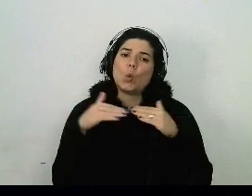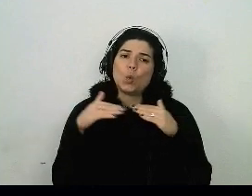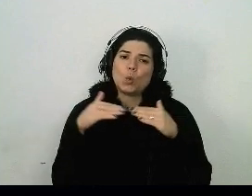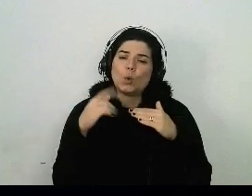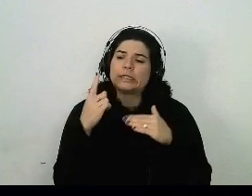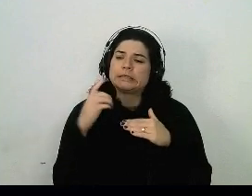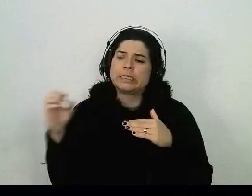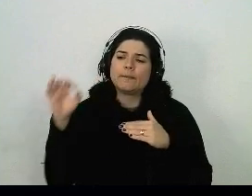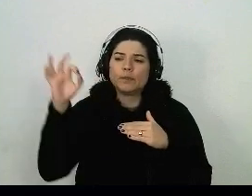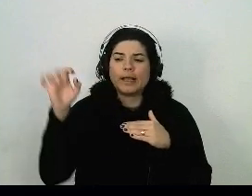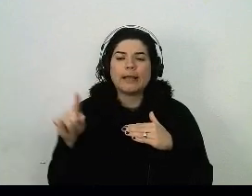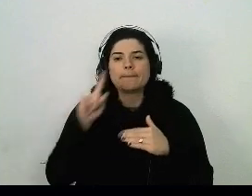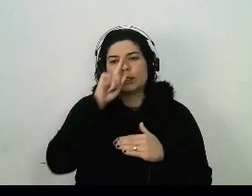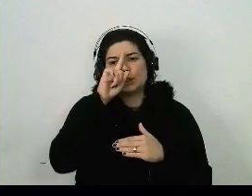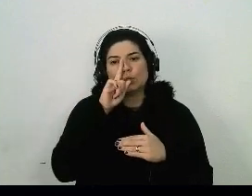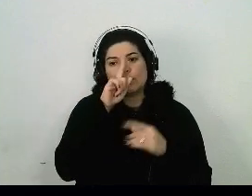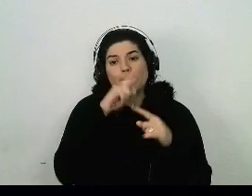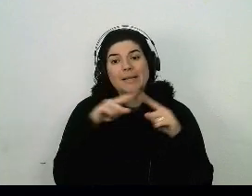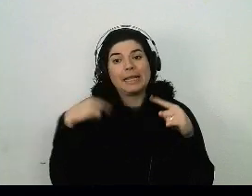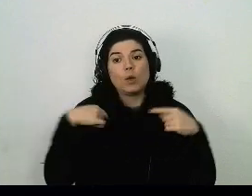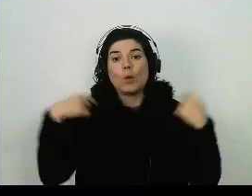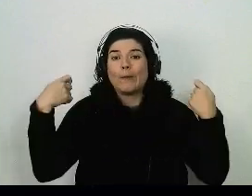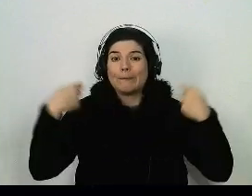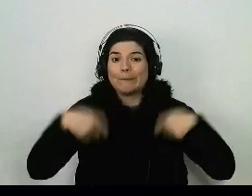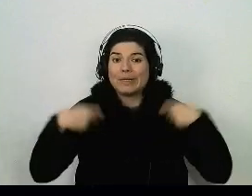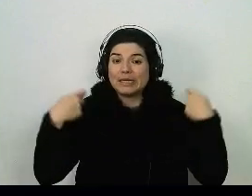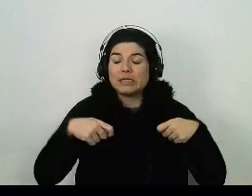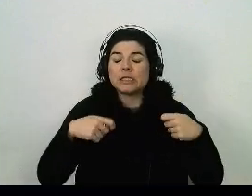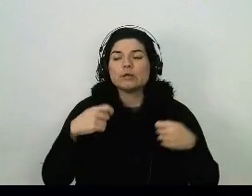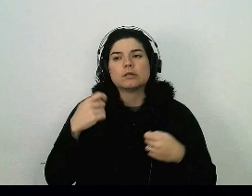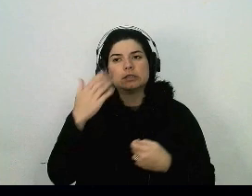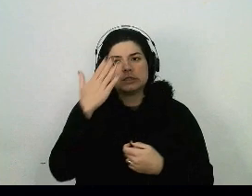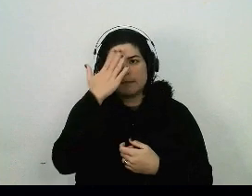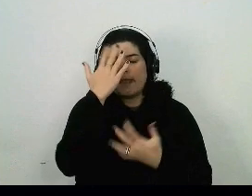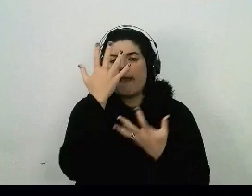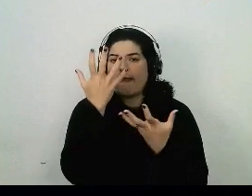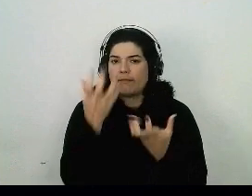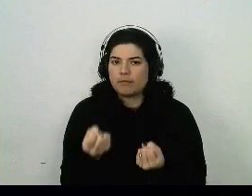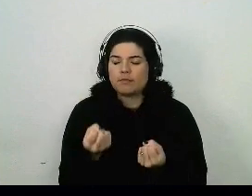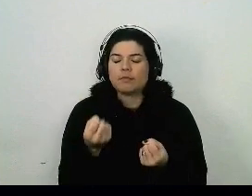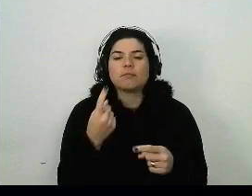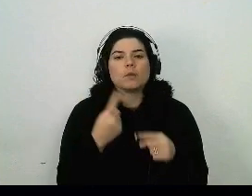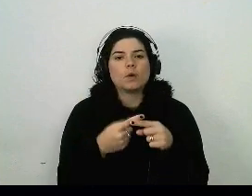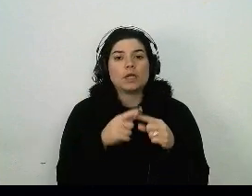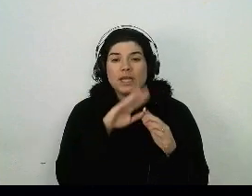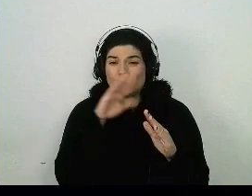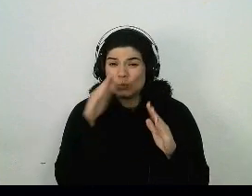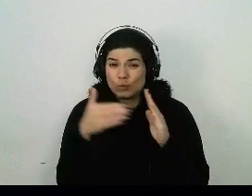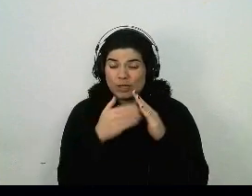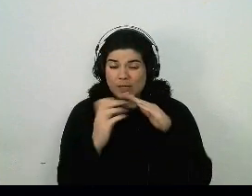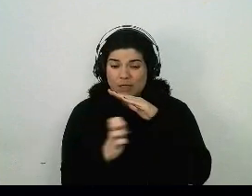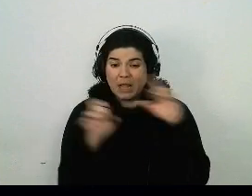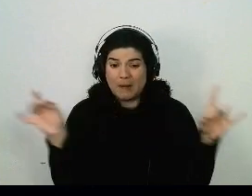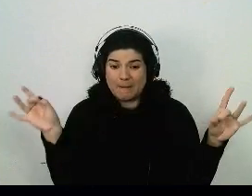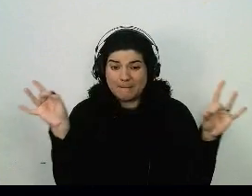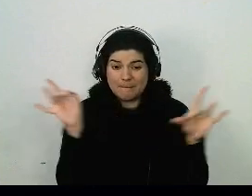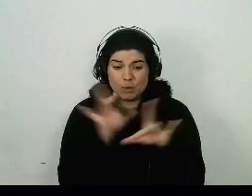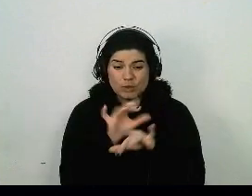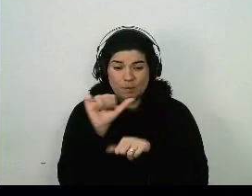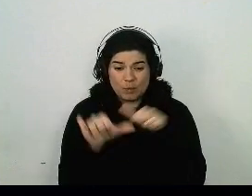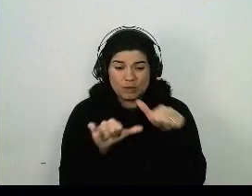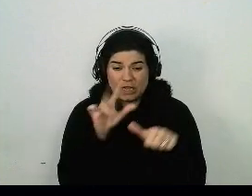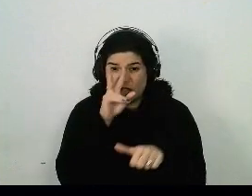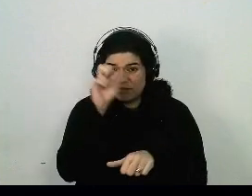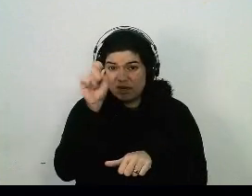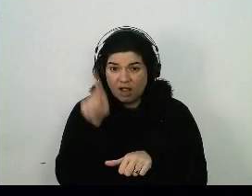mas eu preciso encarar os fatos nem toda empresa tá pronta para uma transformação radical e muitas